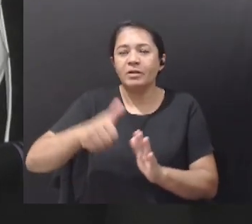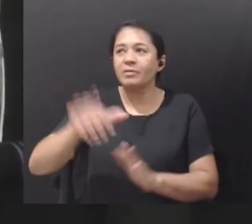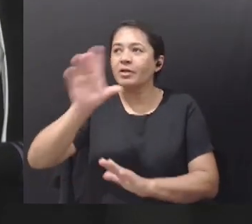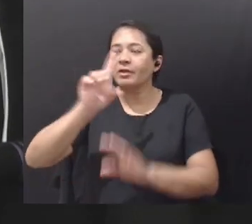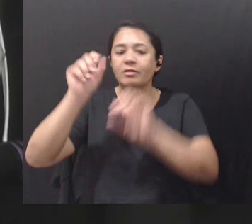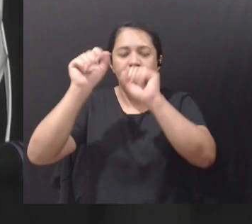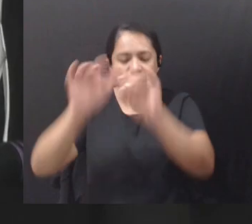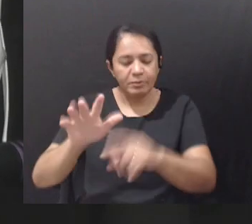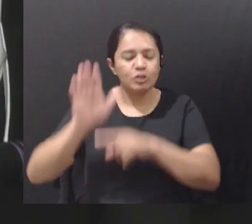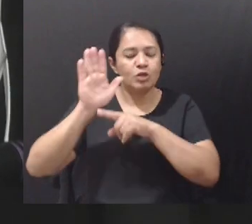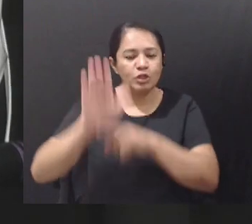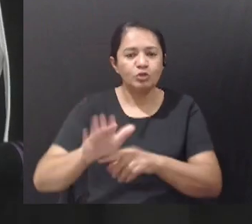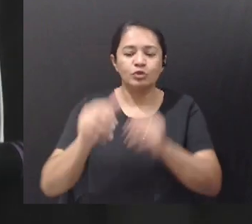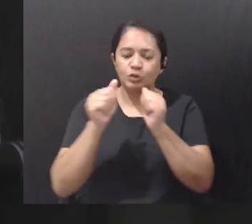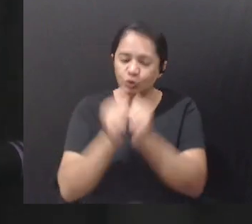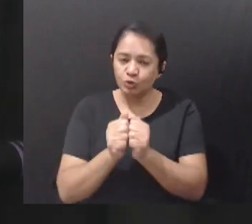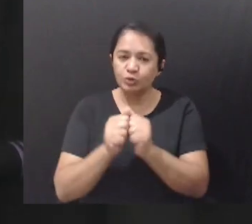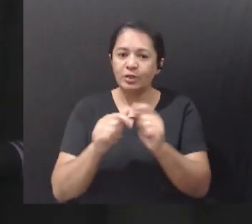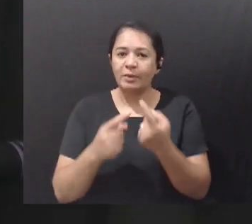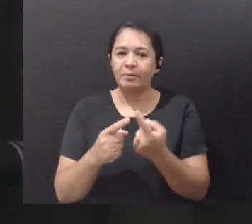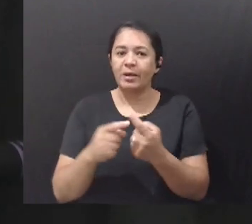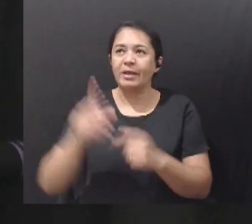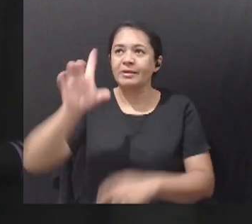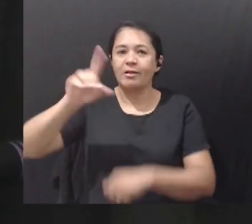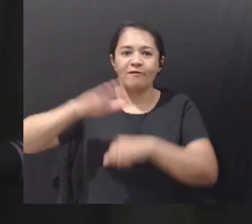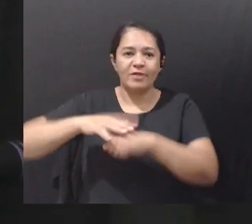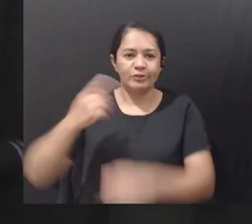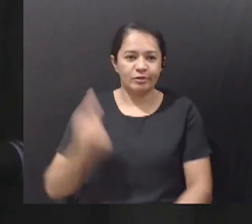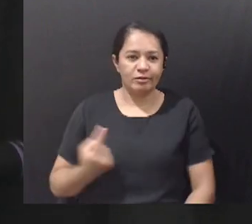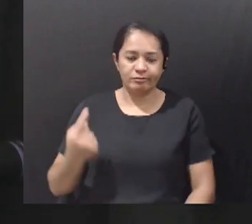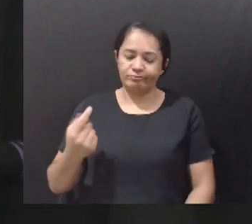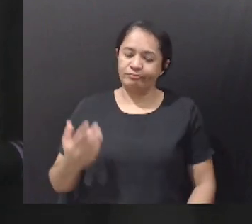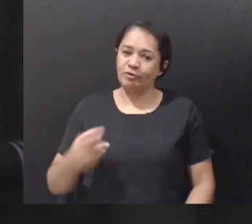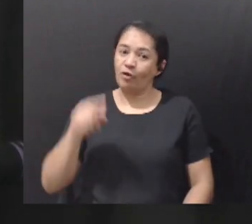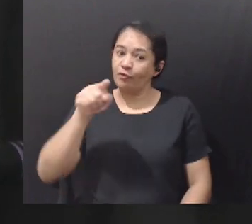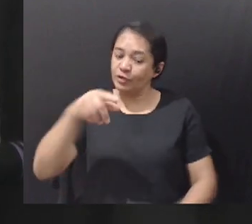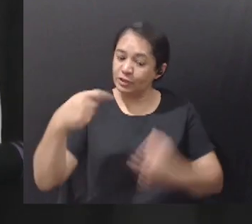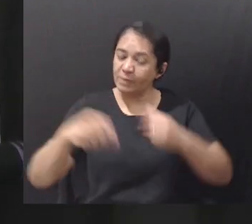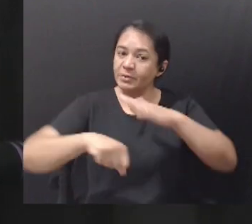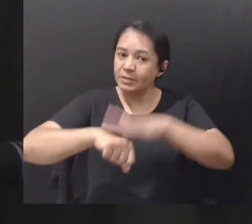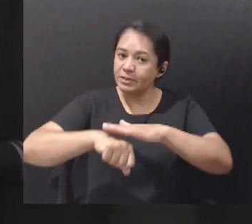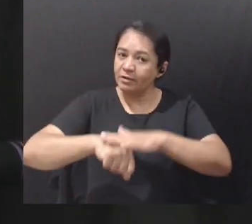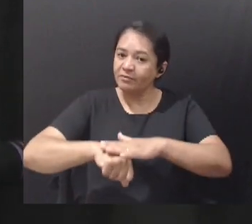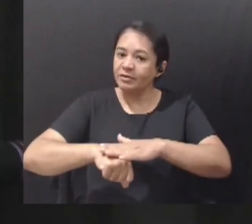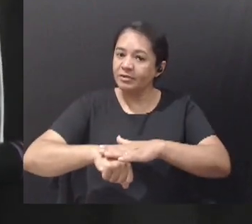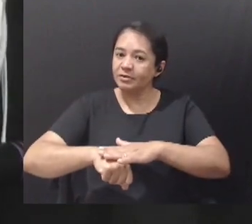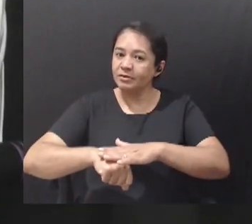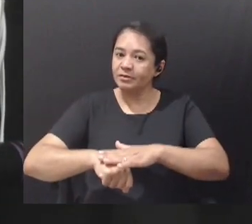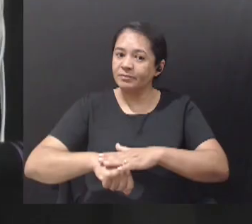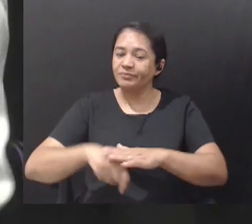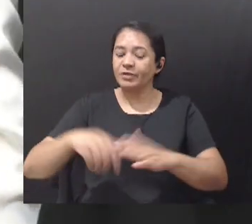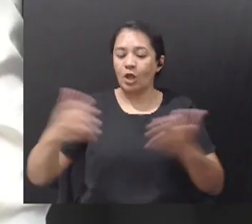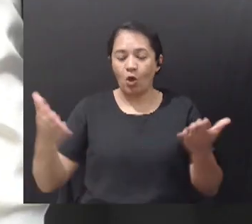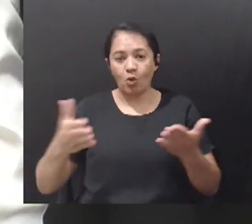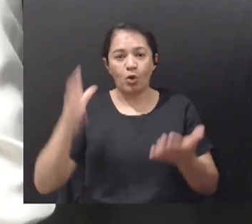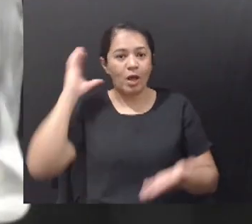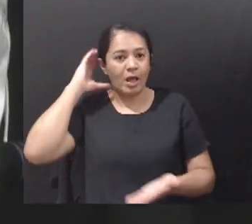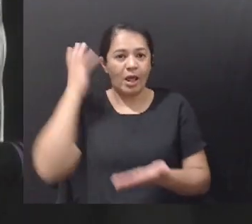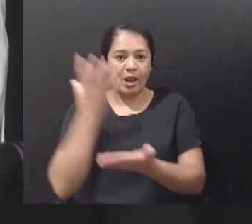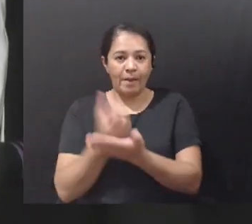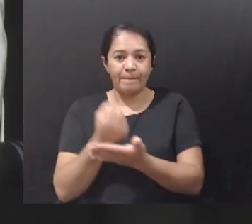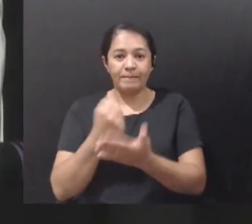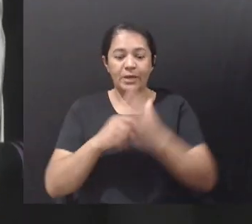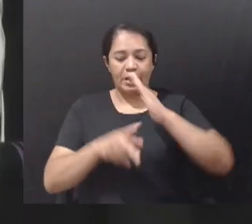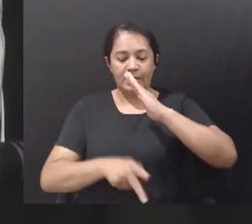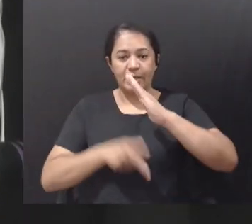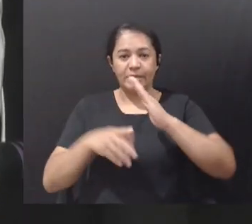junto. Mas Deus não faz sozinho. Sim. Ou você faz a sua parte, você sabe disso. Aqui, esse podcast, nessa Casa do Povo, na minha Casa do